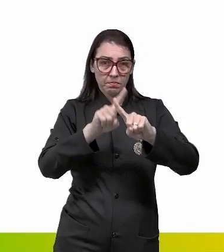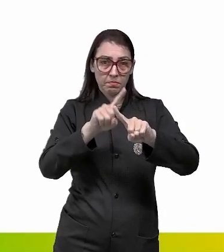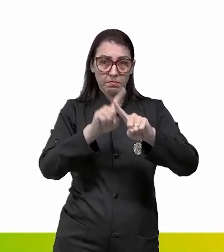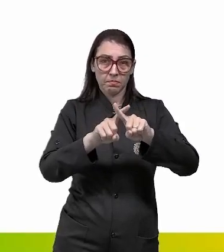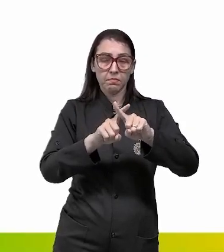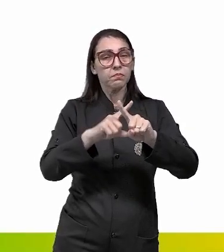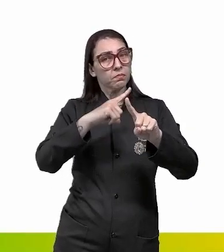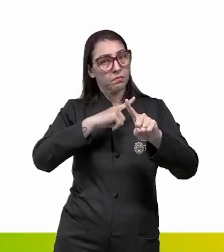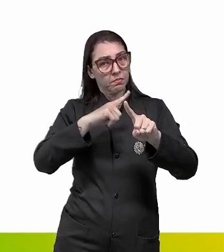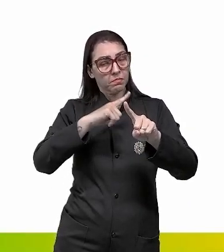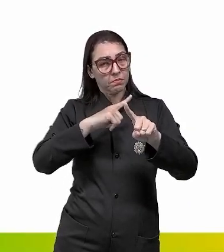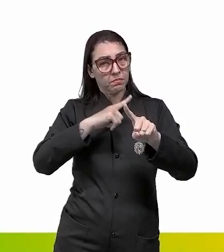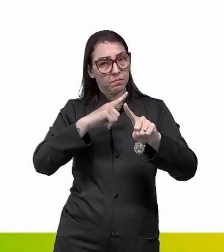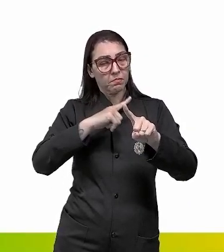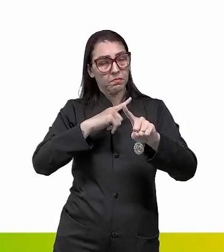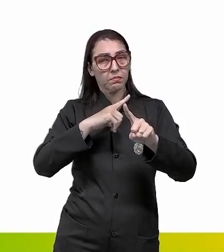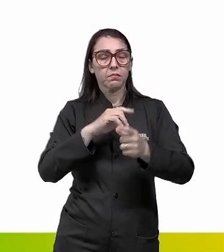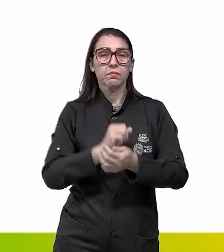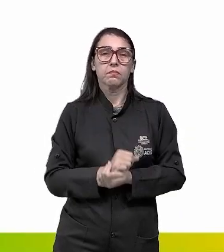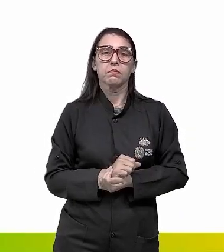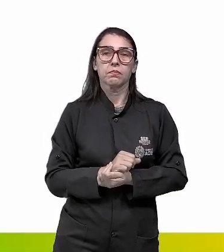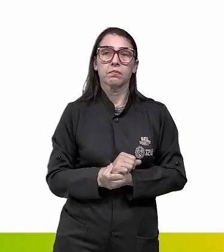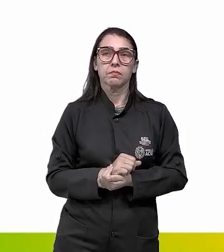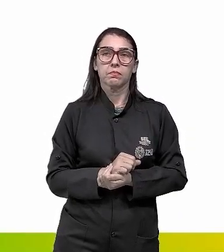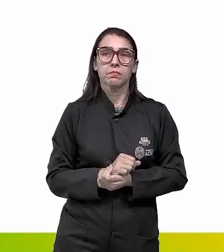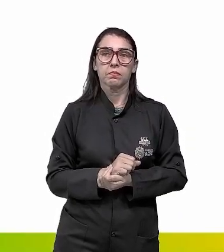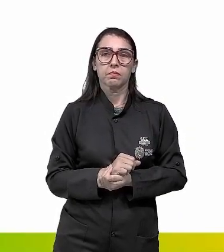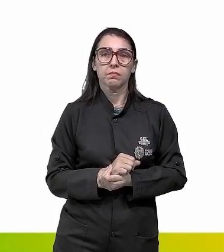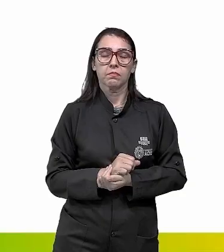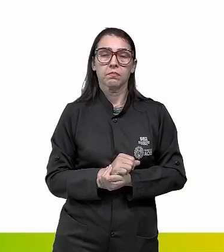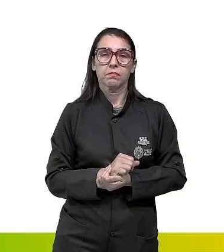e obter essa função afim.